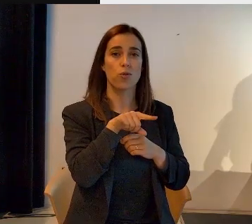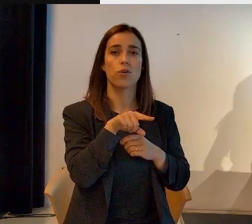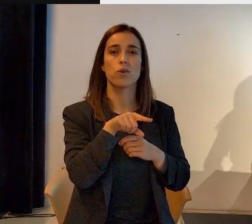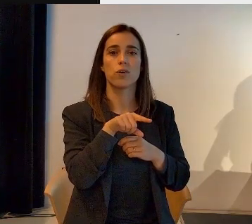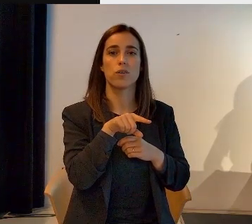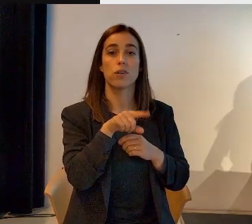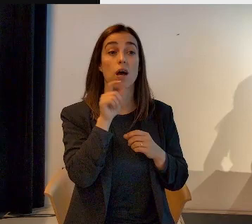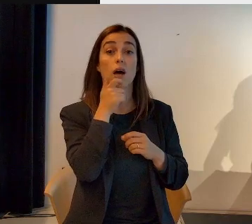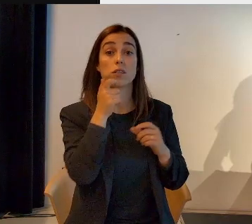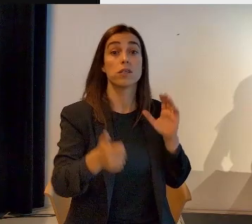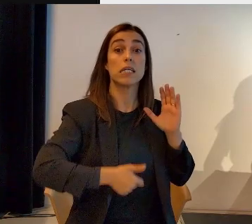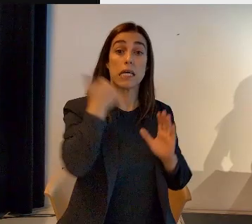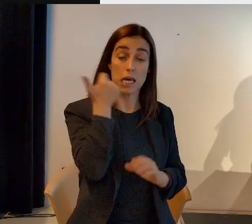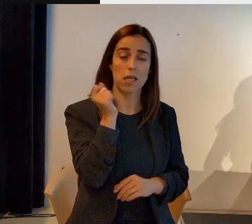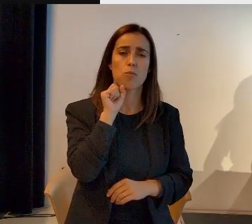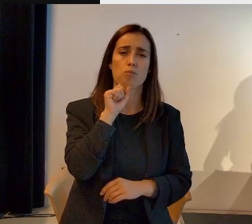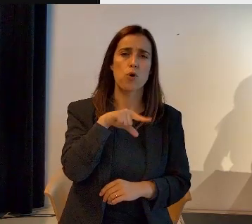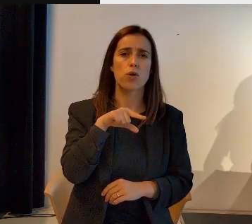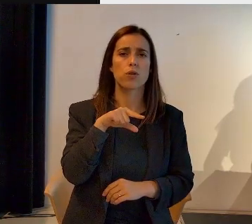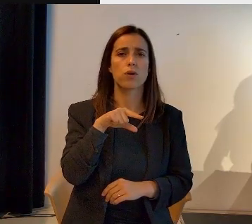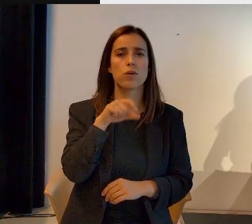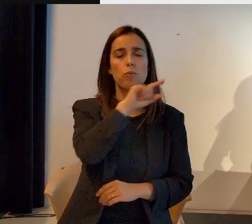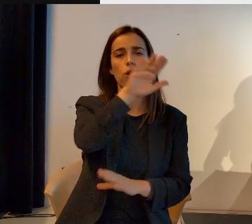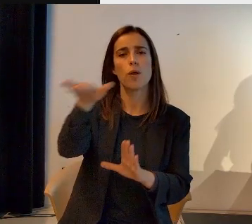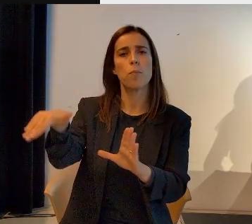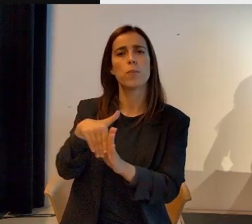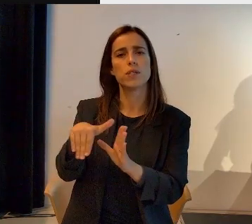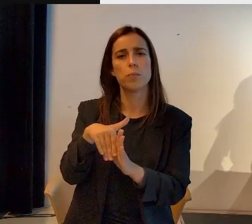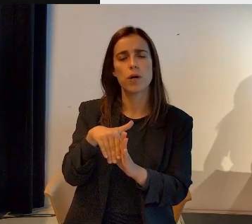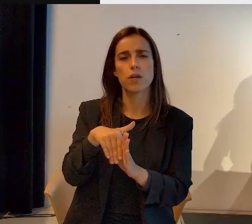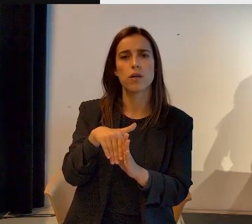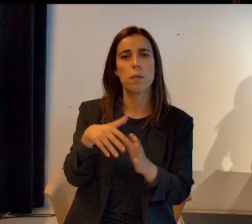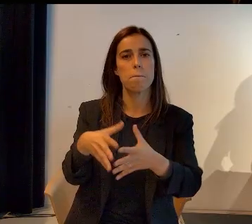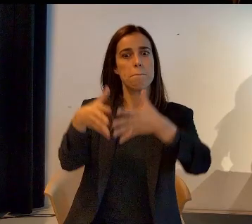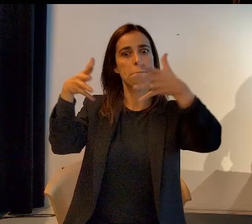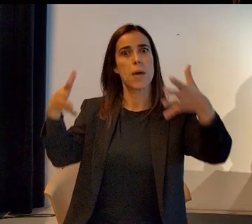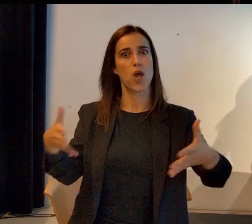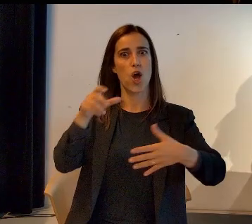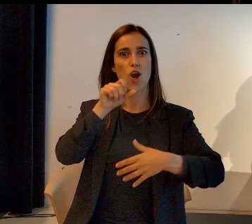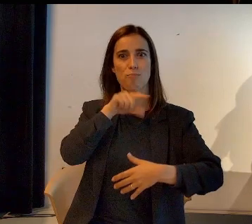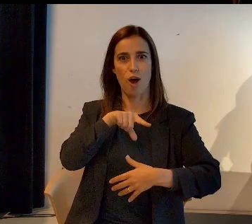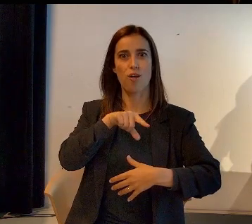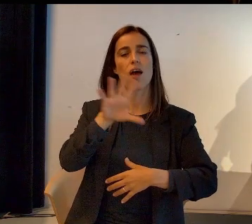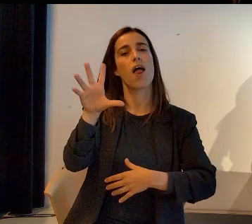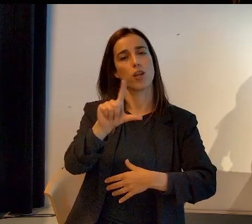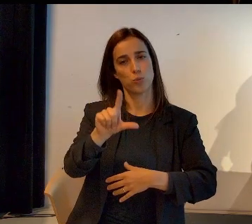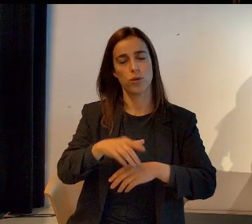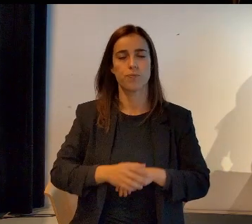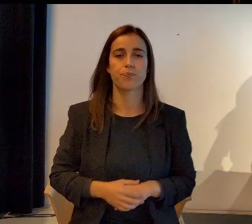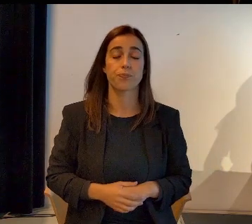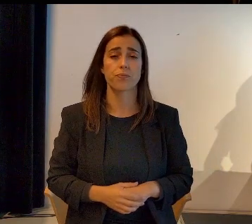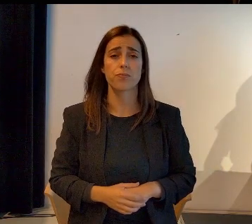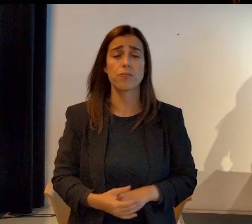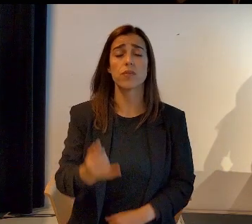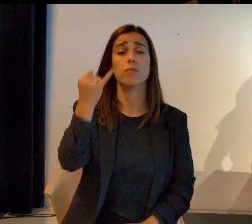a banda vencedora terá a possibilidade de participar num evento maior, um evento também grande em Lisboa. Temos